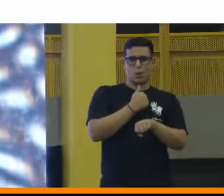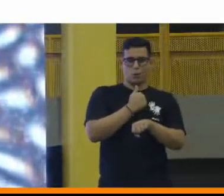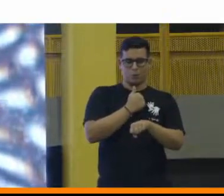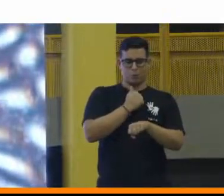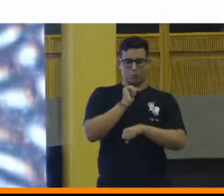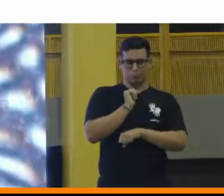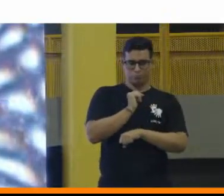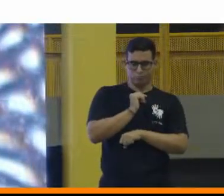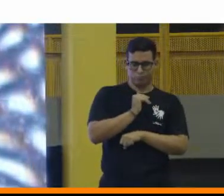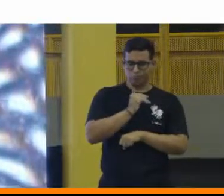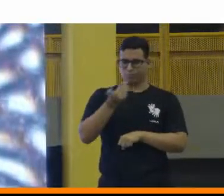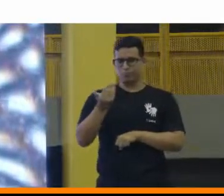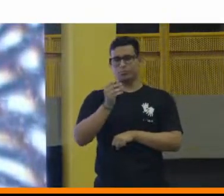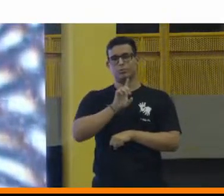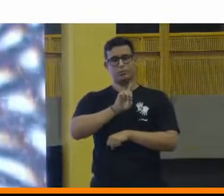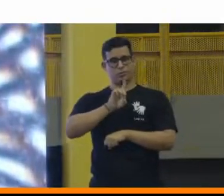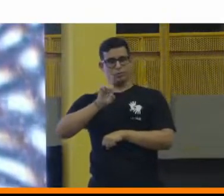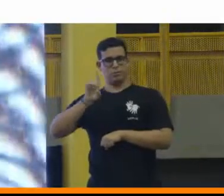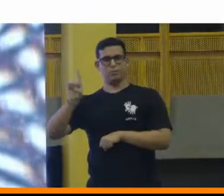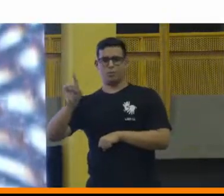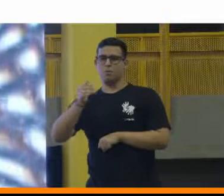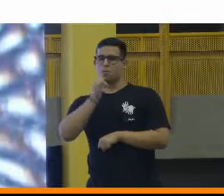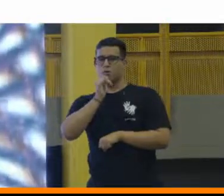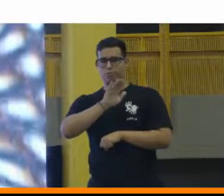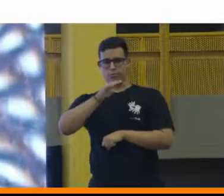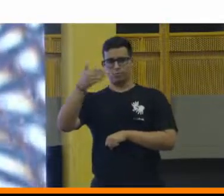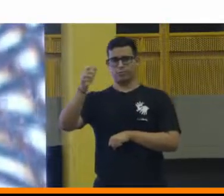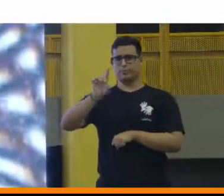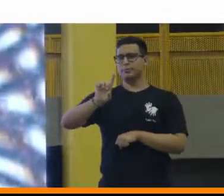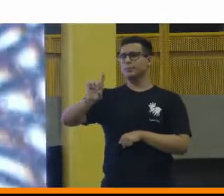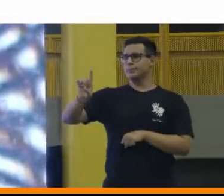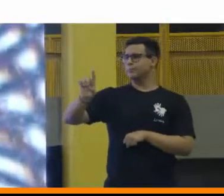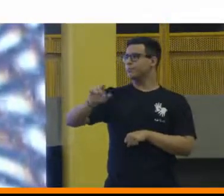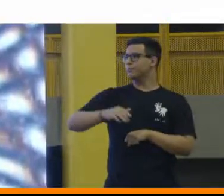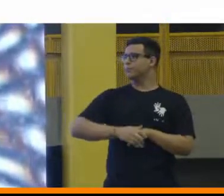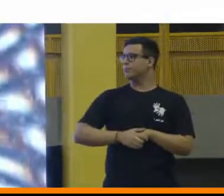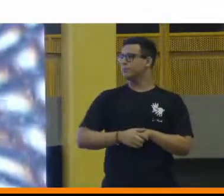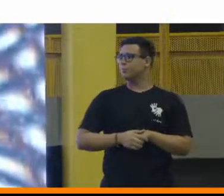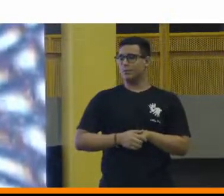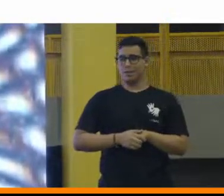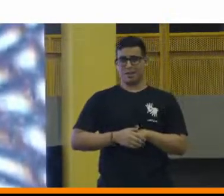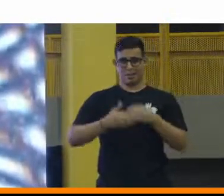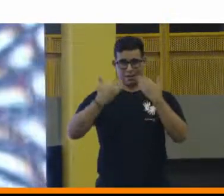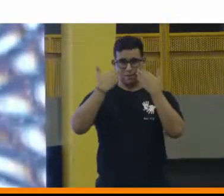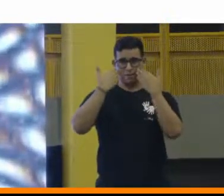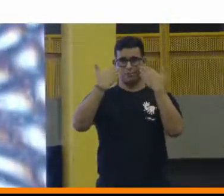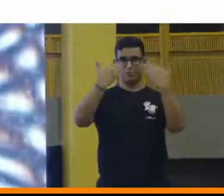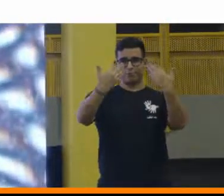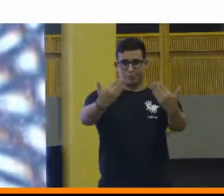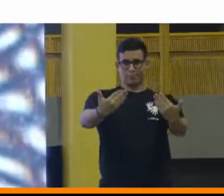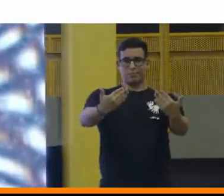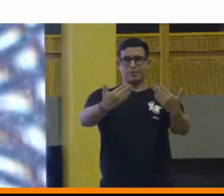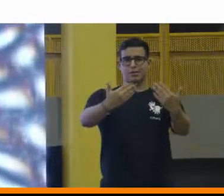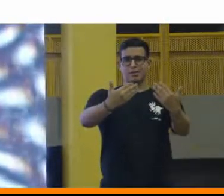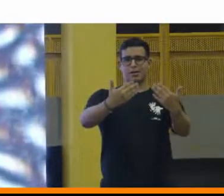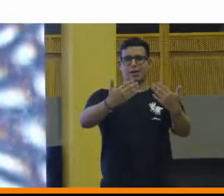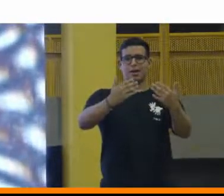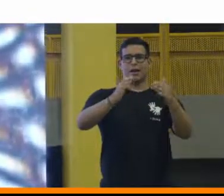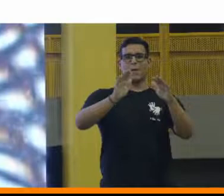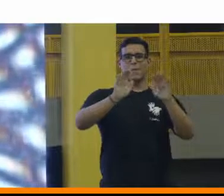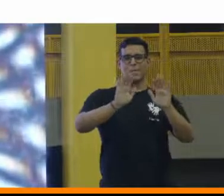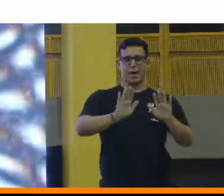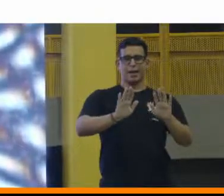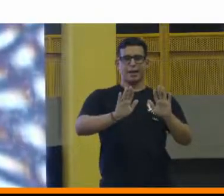lado direito, por exemplo, lá na frente, mas na